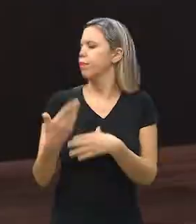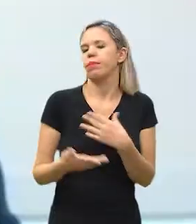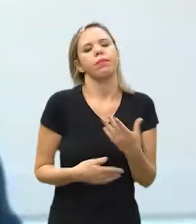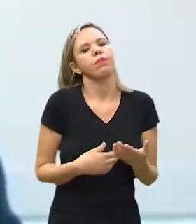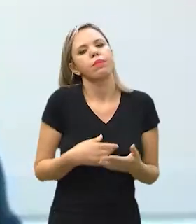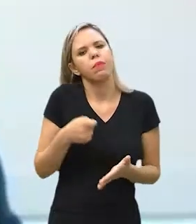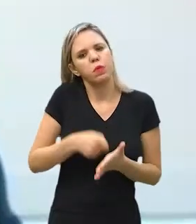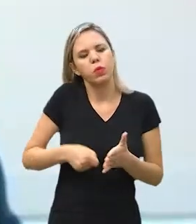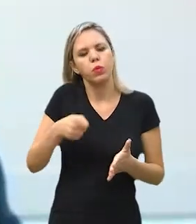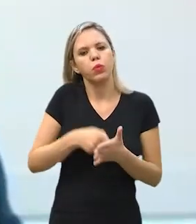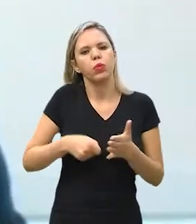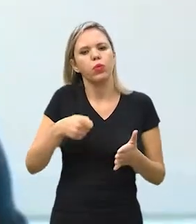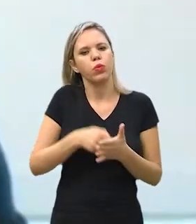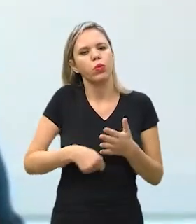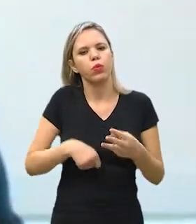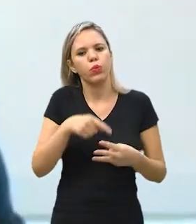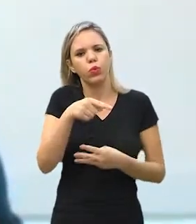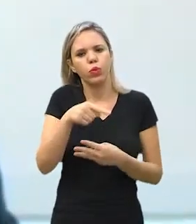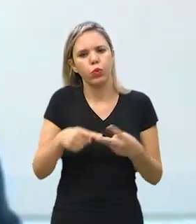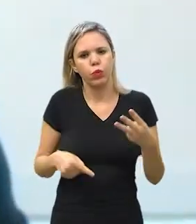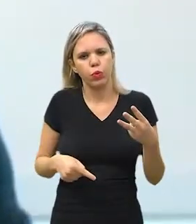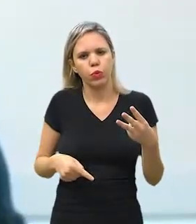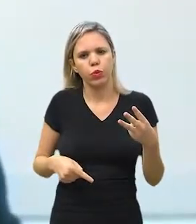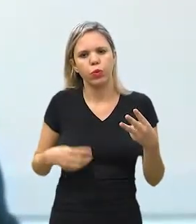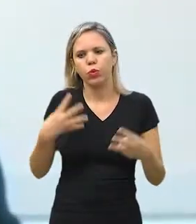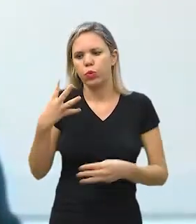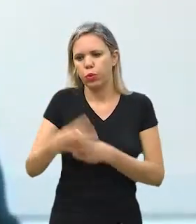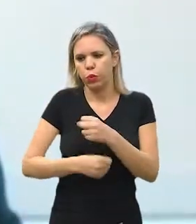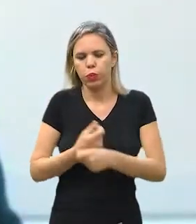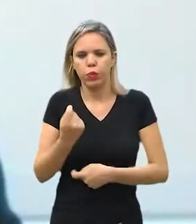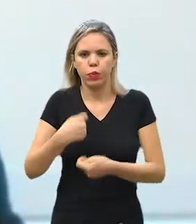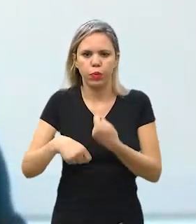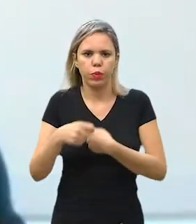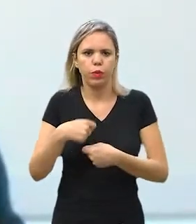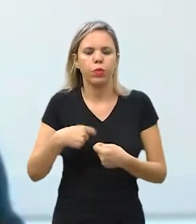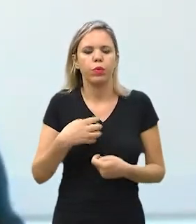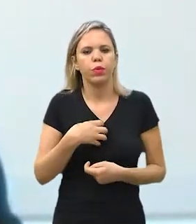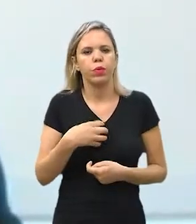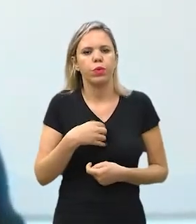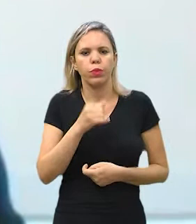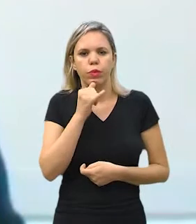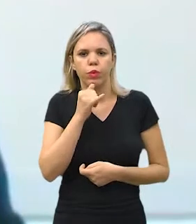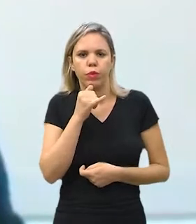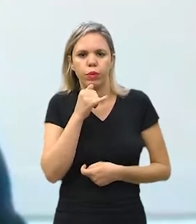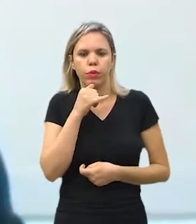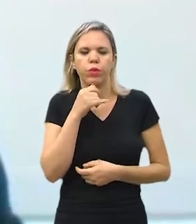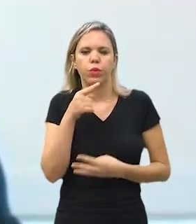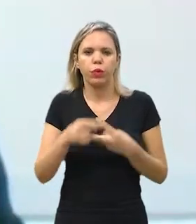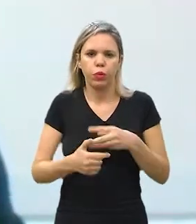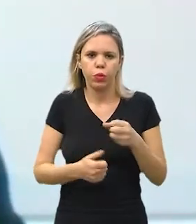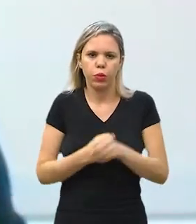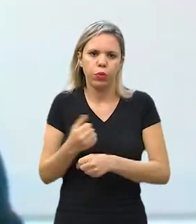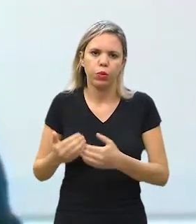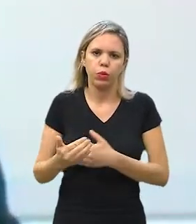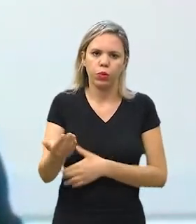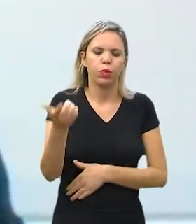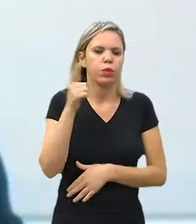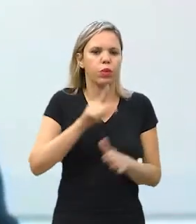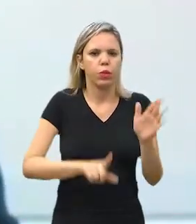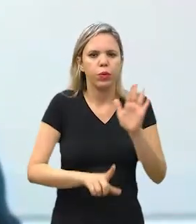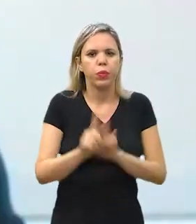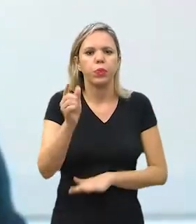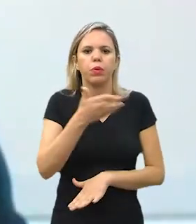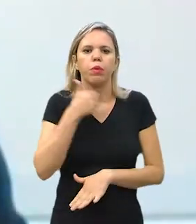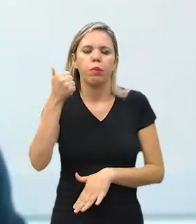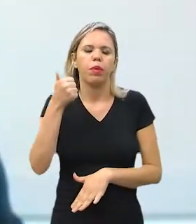vem se arrastando nos três, quatro anos de negócio. Eu sinto que, de uns 3 anos